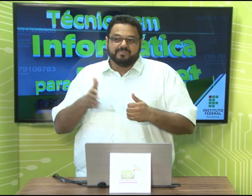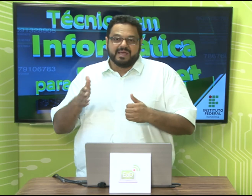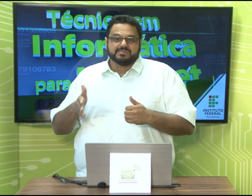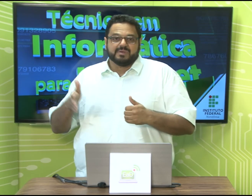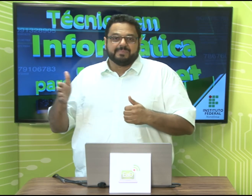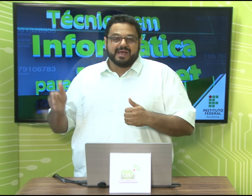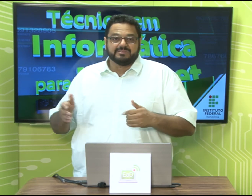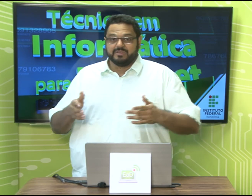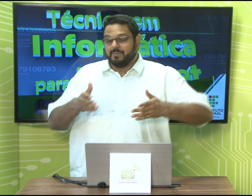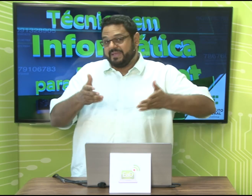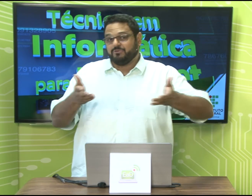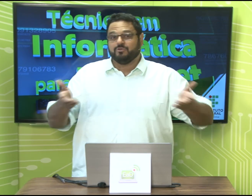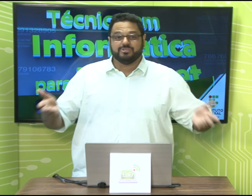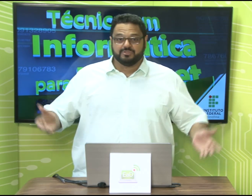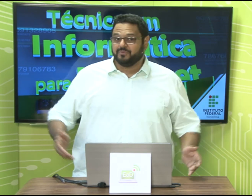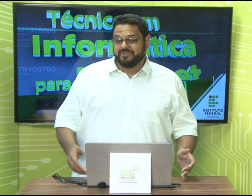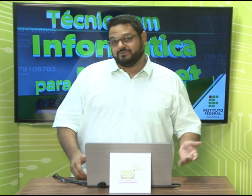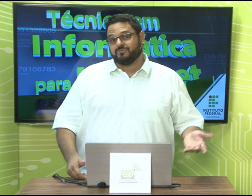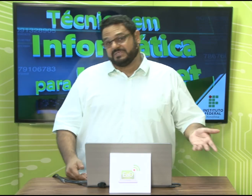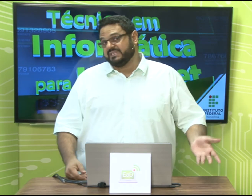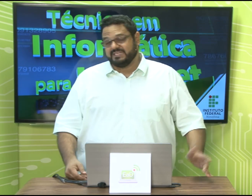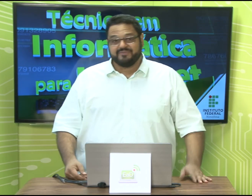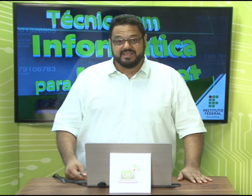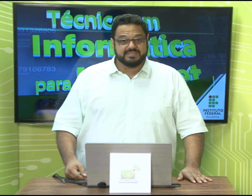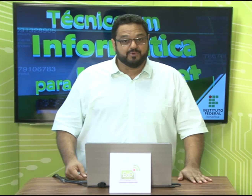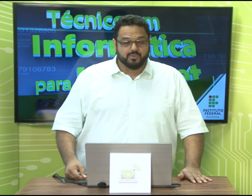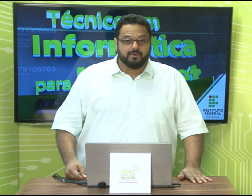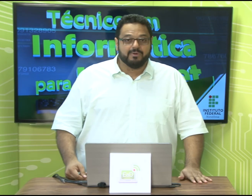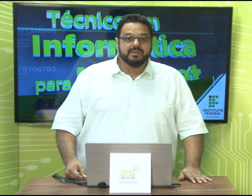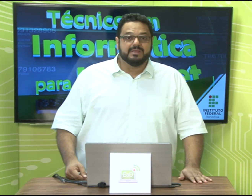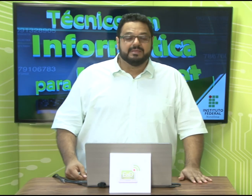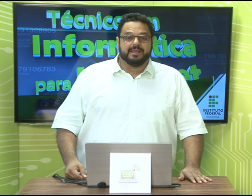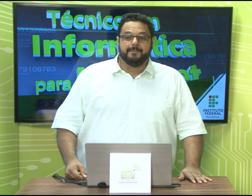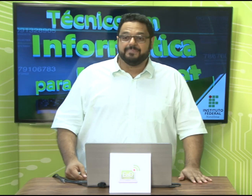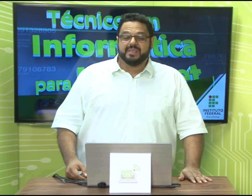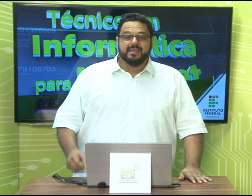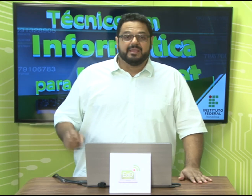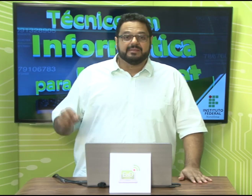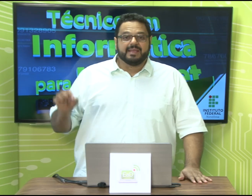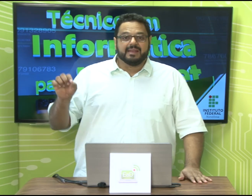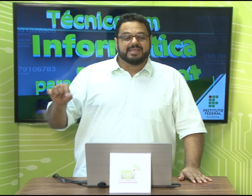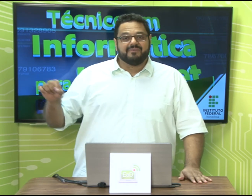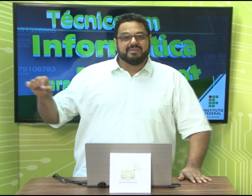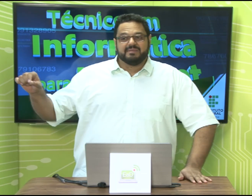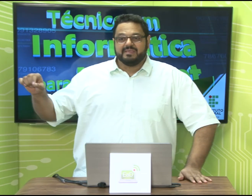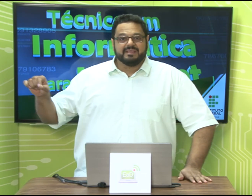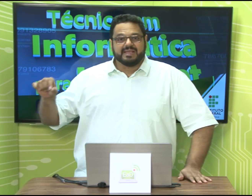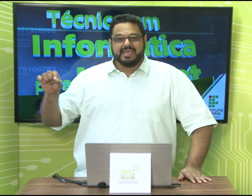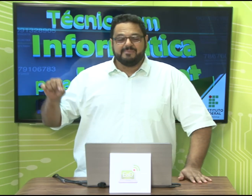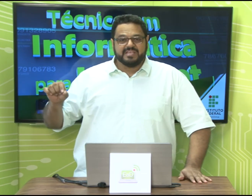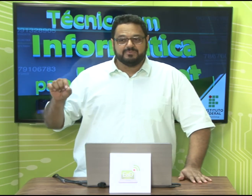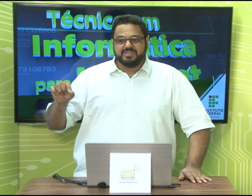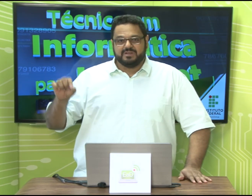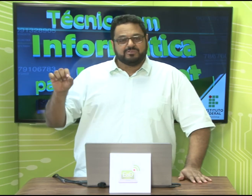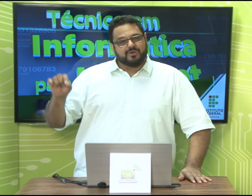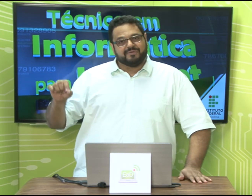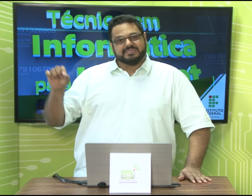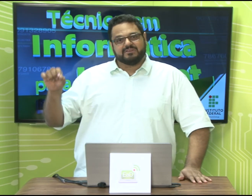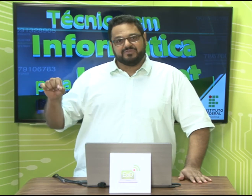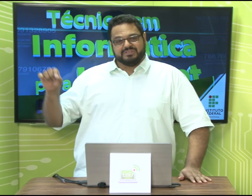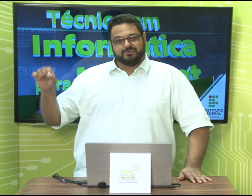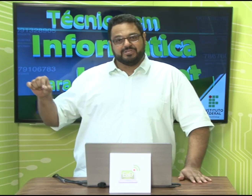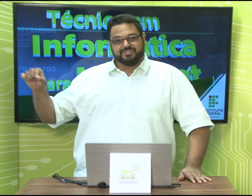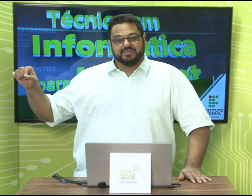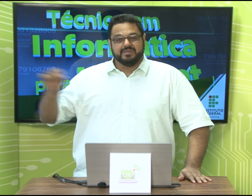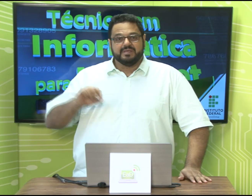encaminhando um passo a passo, e a metodologia do professor com certeza deveria ser muito boa, né? Ela estava naquele mesmo dia não só